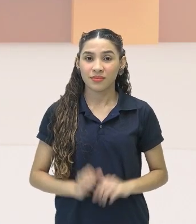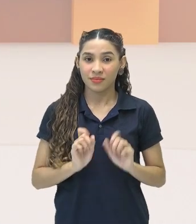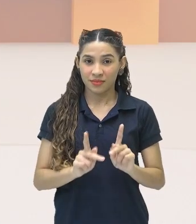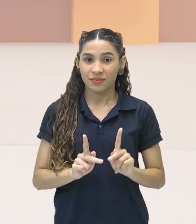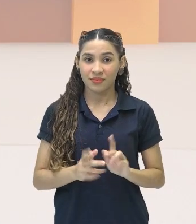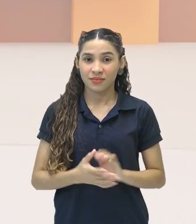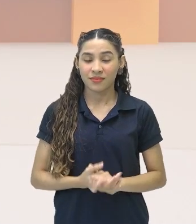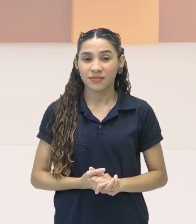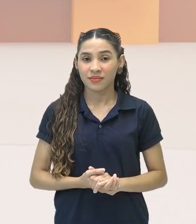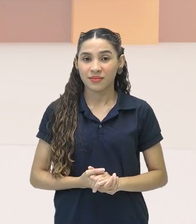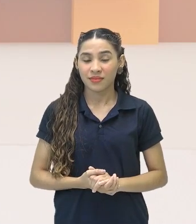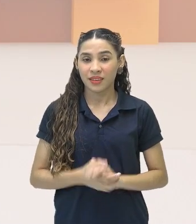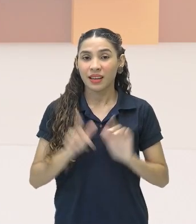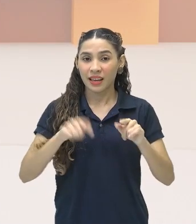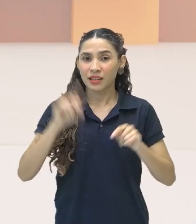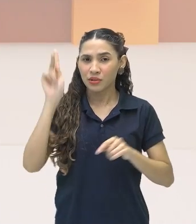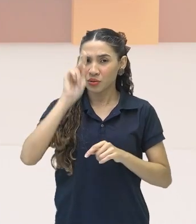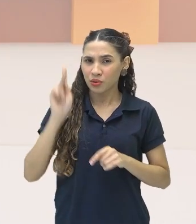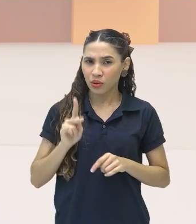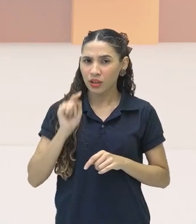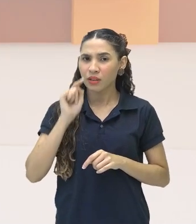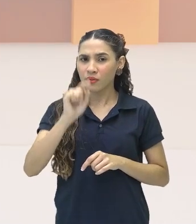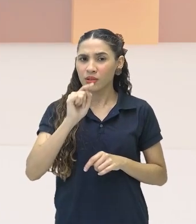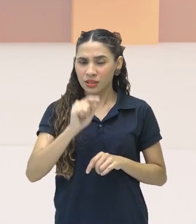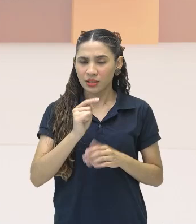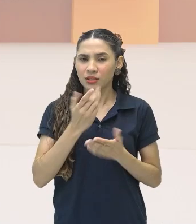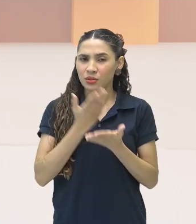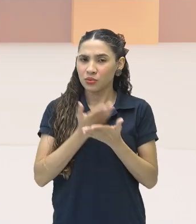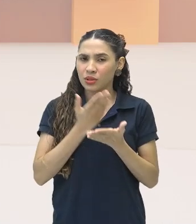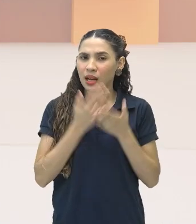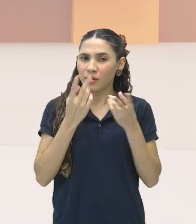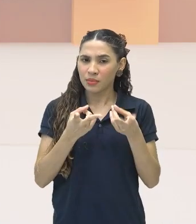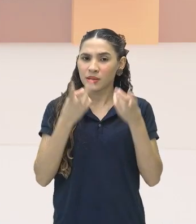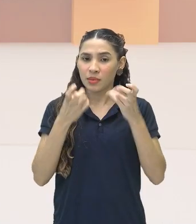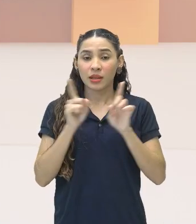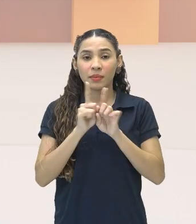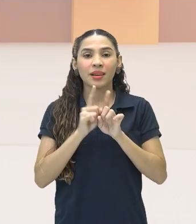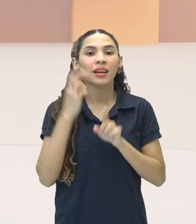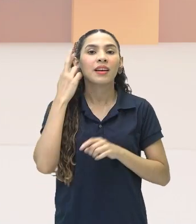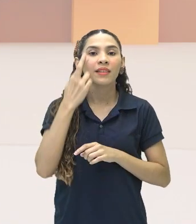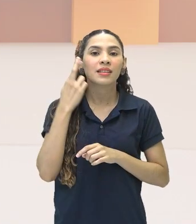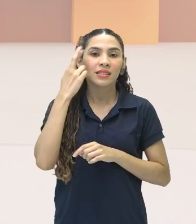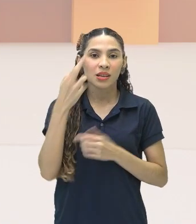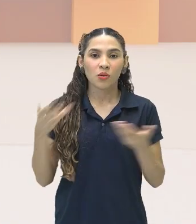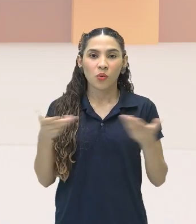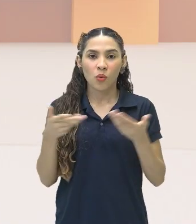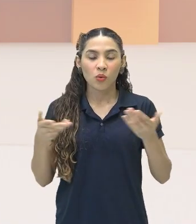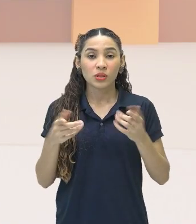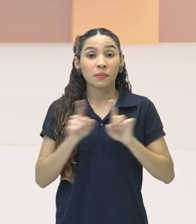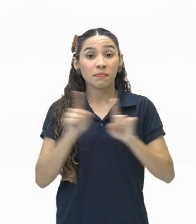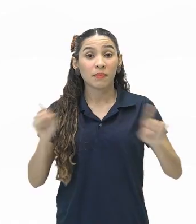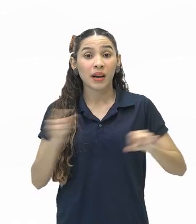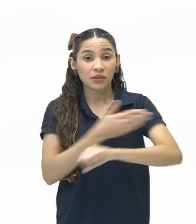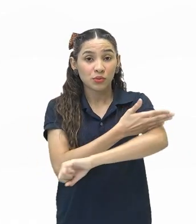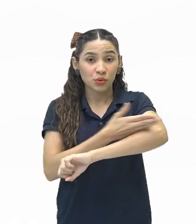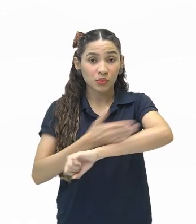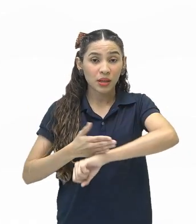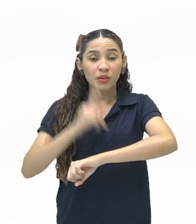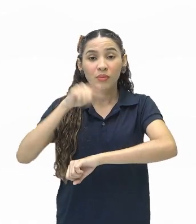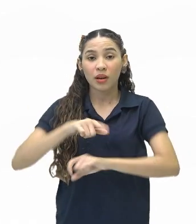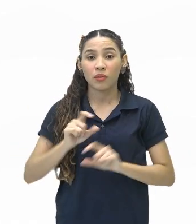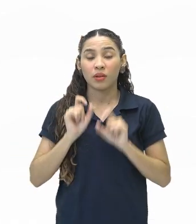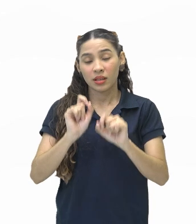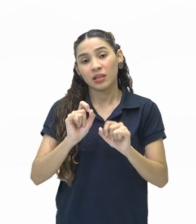Perfeito? Isso é história, vocês estudando essa história, vocês vão perceber. Olha a reflexão que nós estamos fazendo. E os brancos são aqueles que o